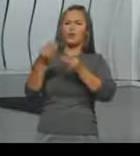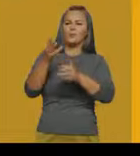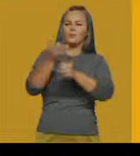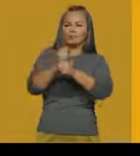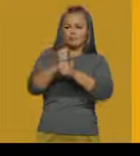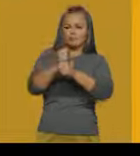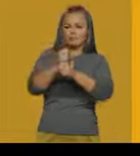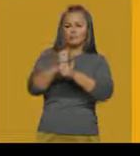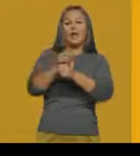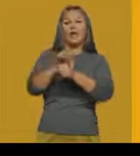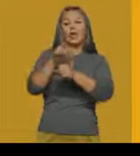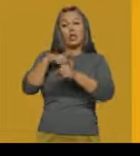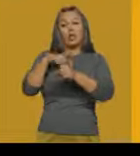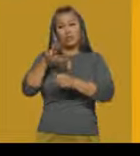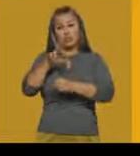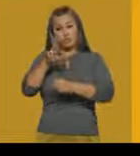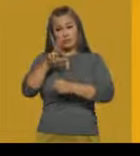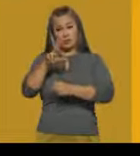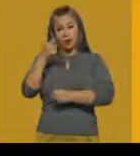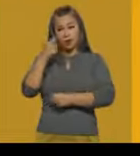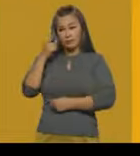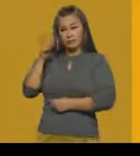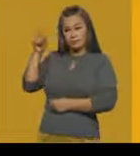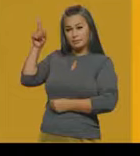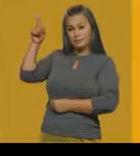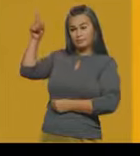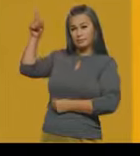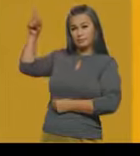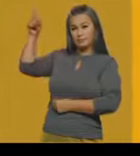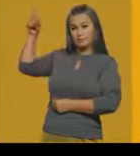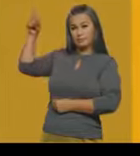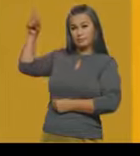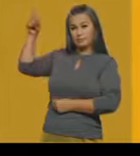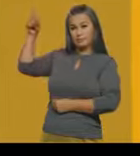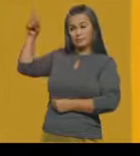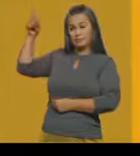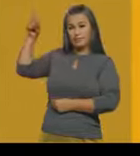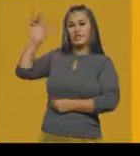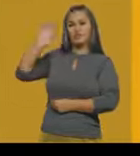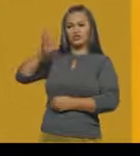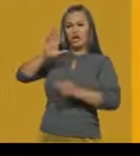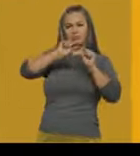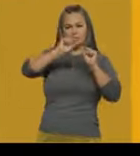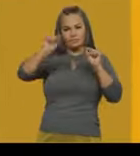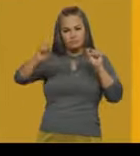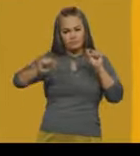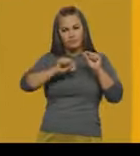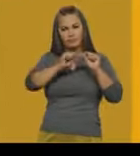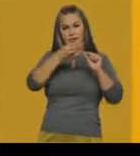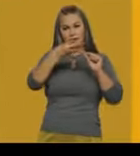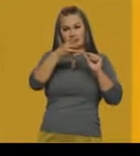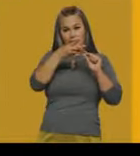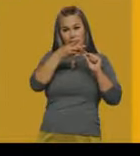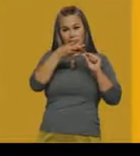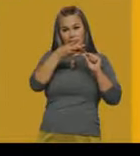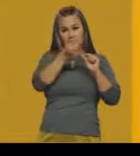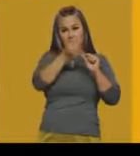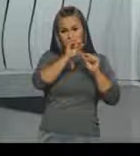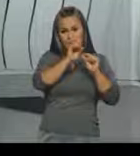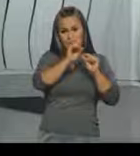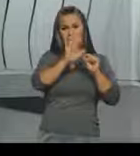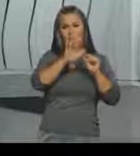vou colocar os dois juntos aqui. Você já ouviu falar desse? Olha, coloquei o 0, 360, 2π e esse aqui. O que é isso